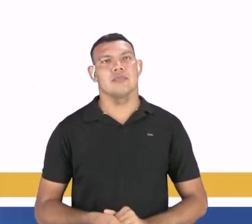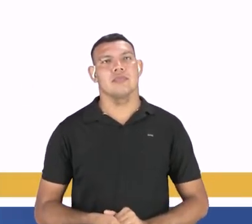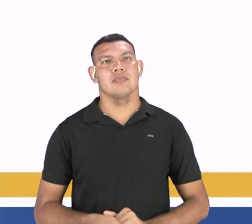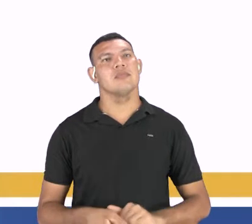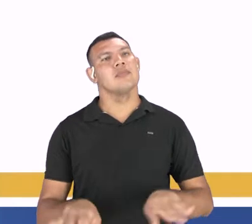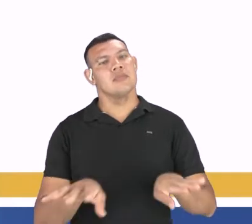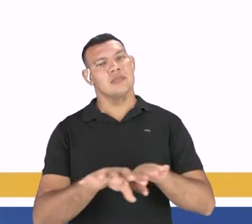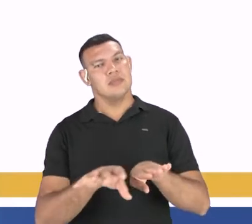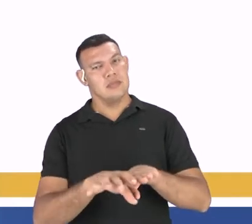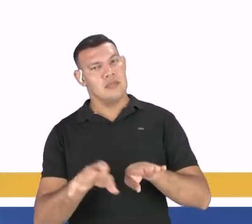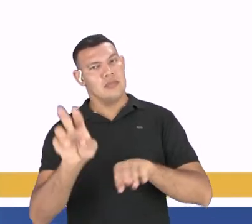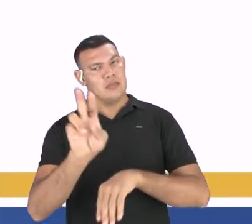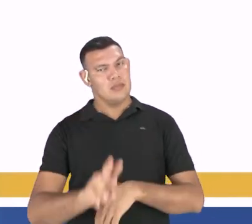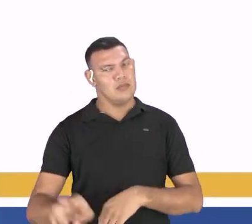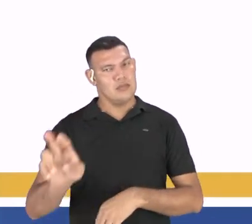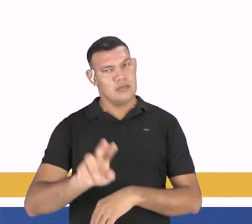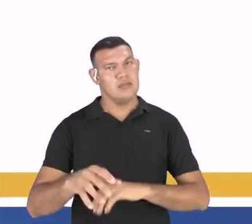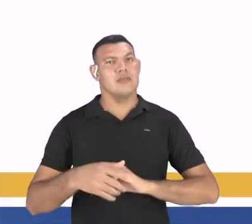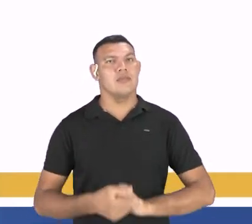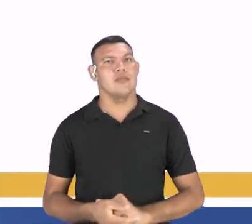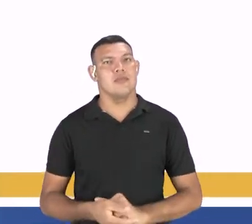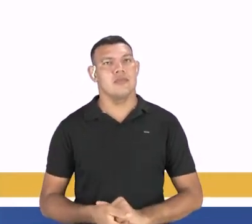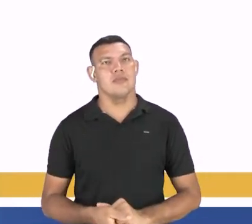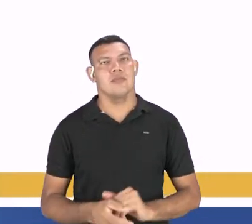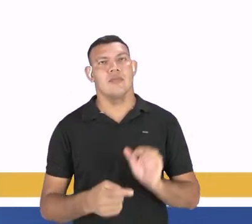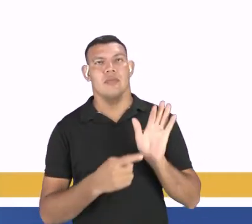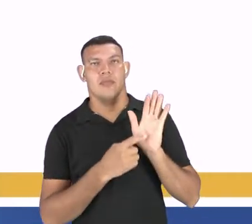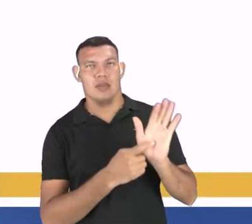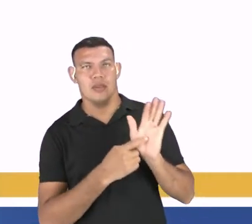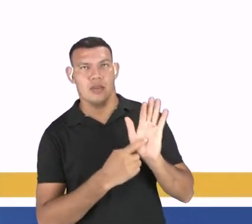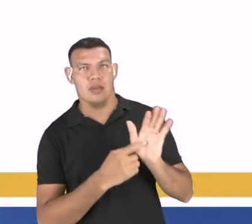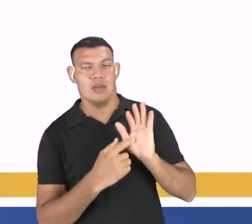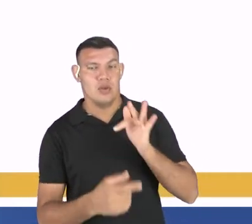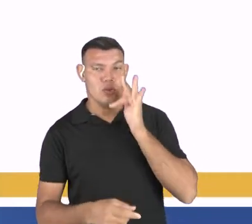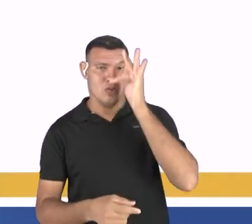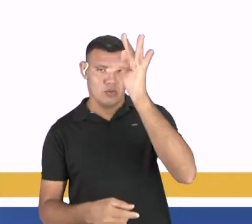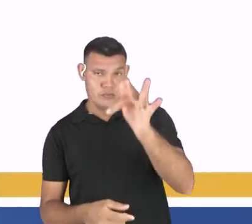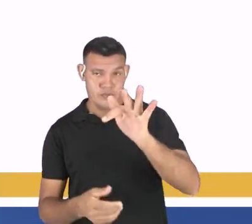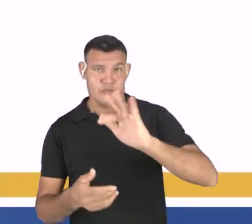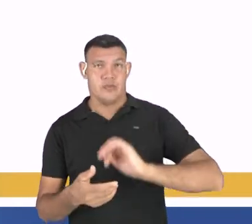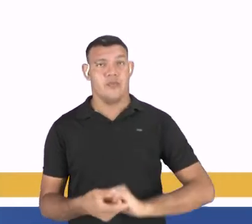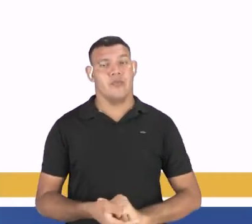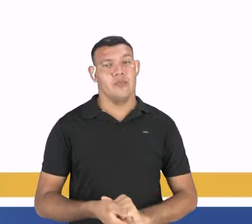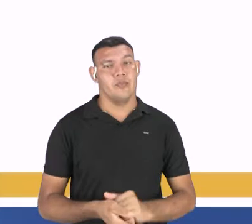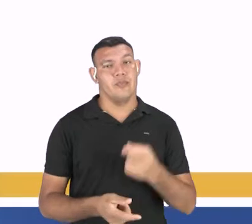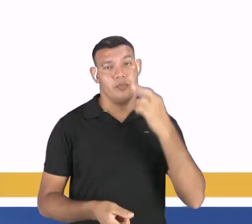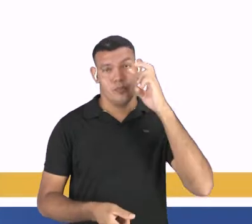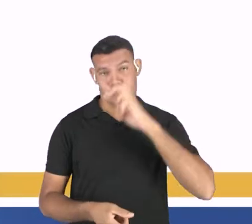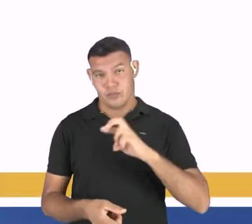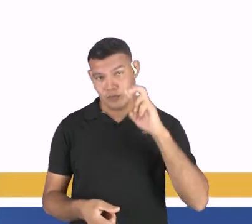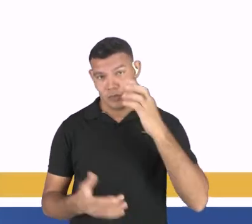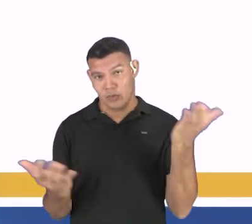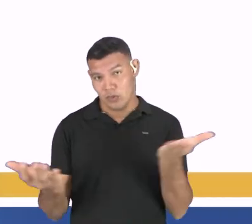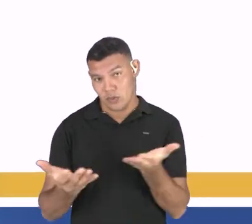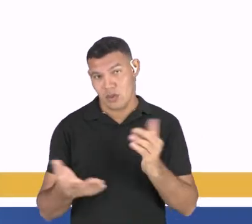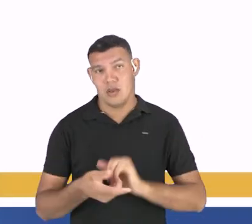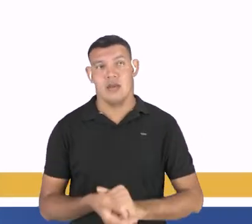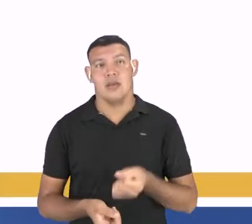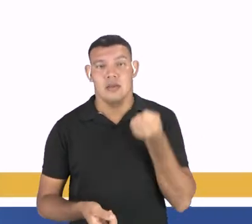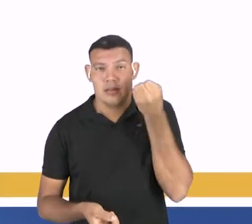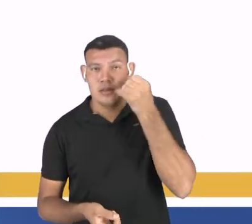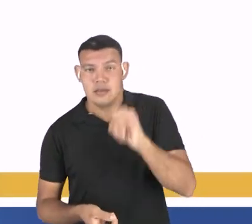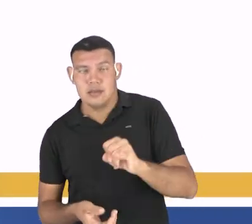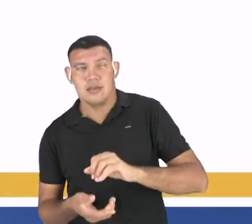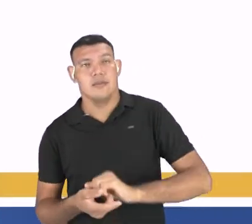Também podemos utilizar para indicar uma condição no futuro. Observa, vamos a ter el si,